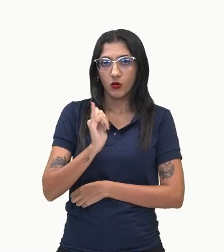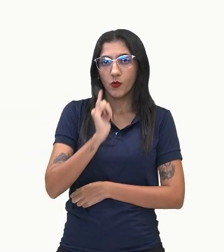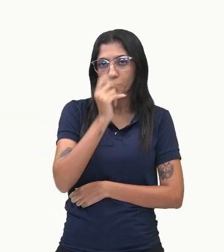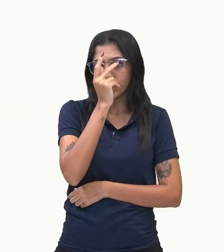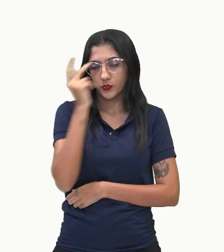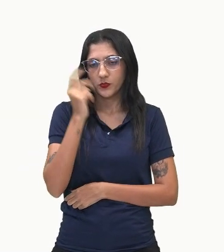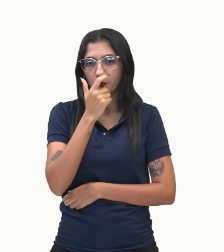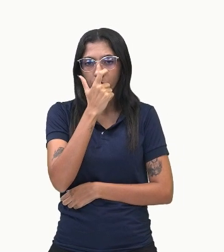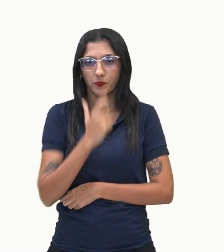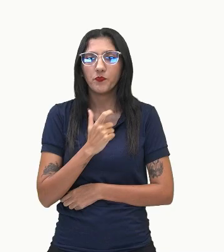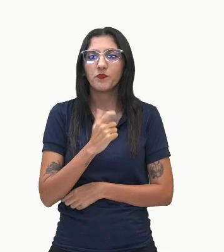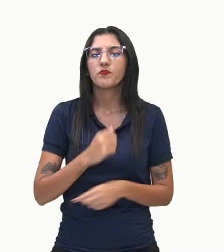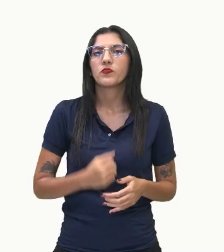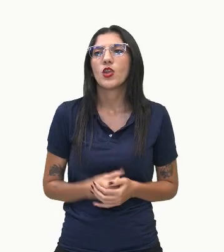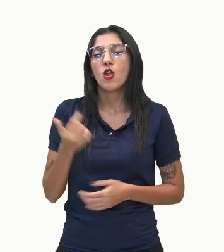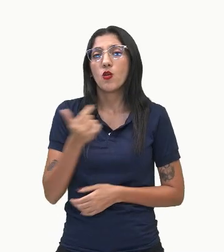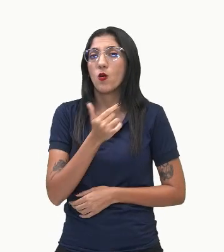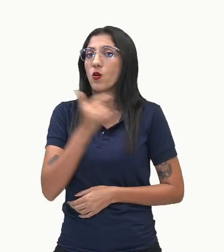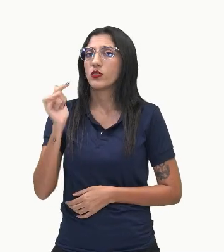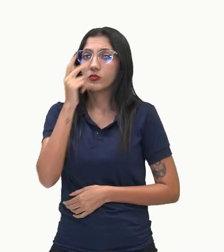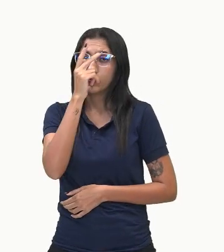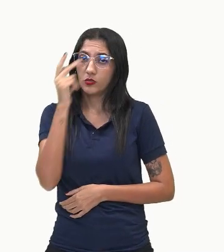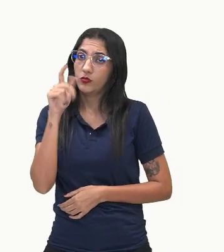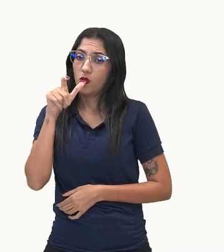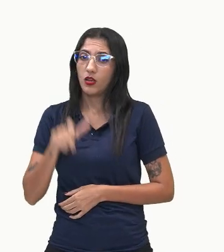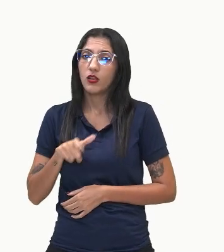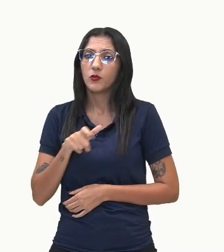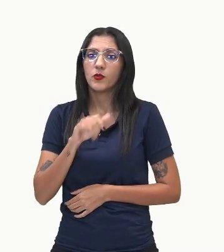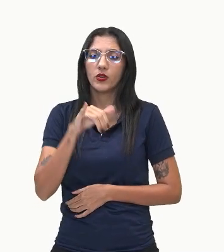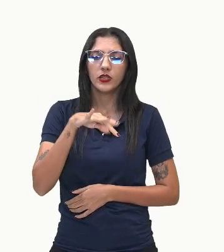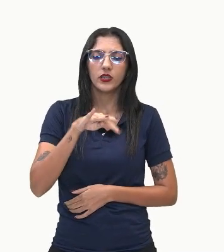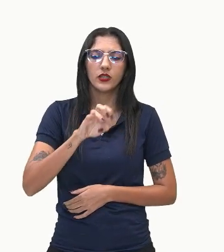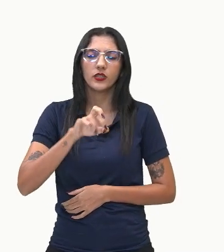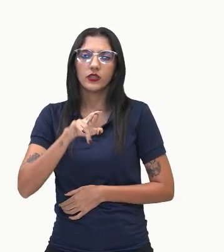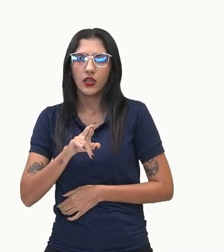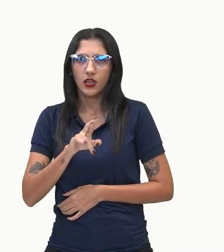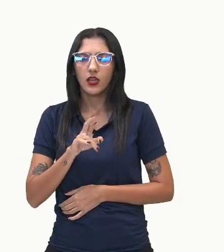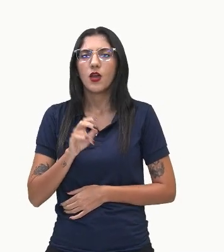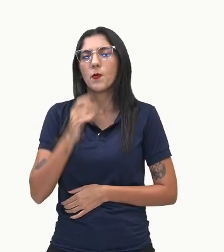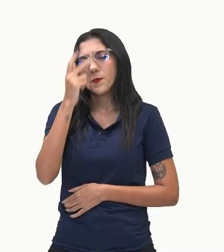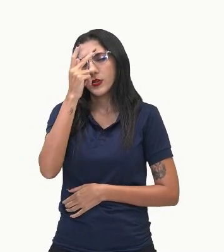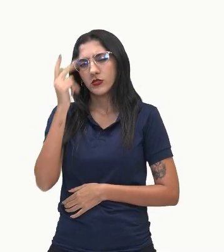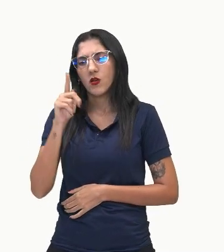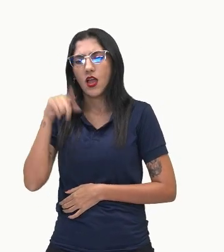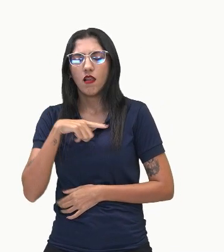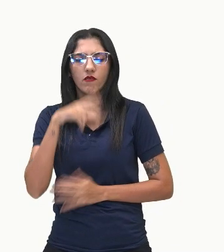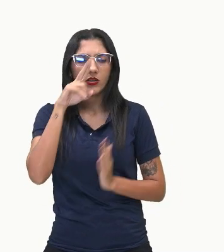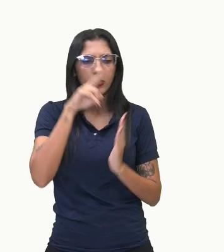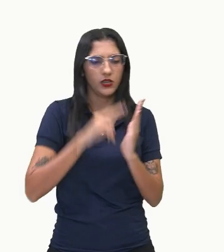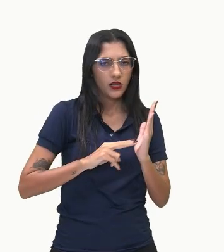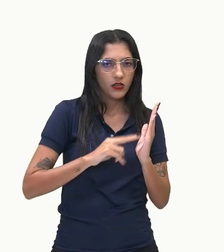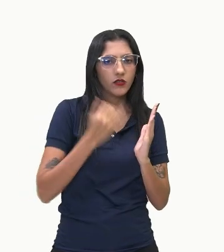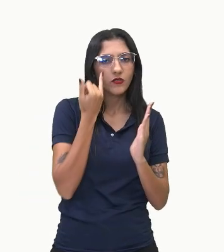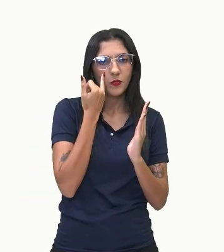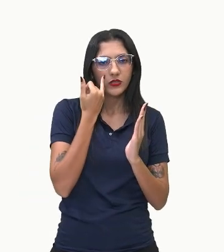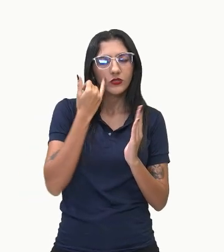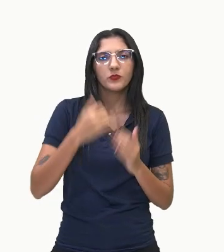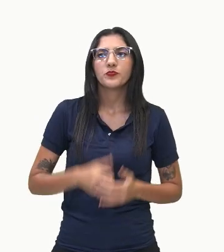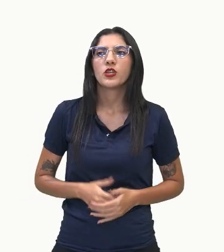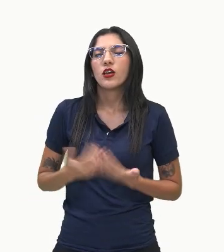a pessoa com quem está se comunicando, que é o interlocutor. Então, dentro de um